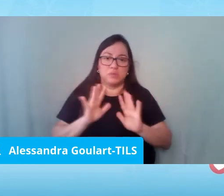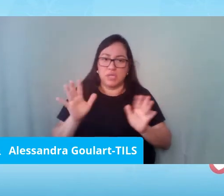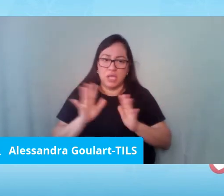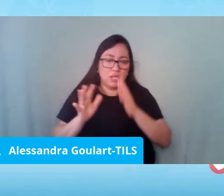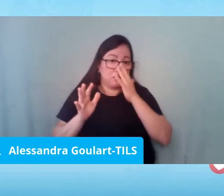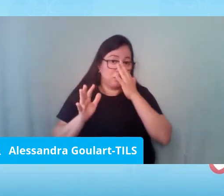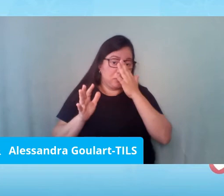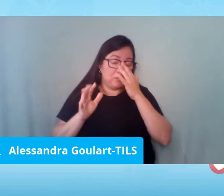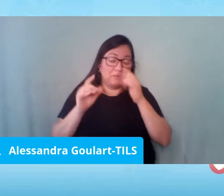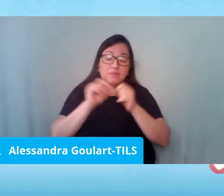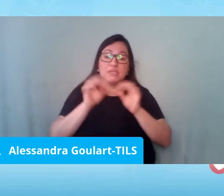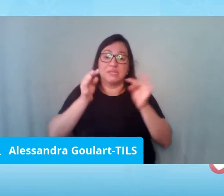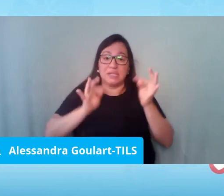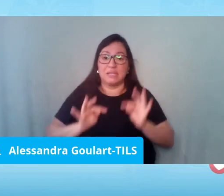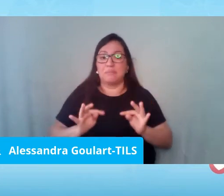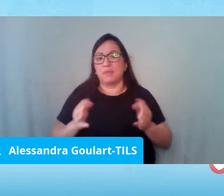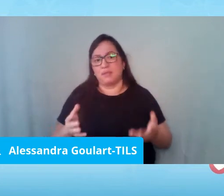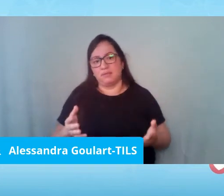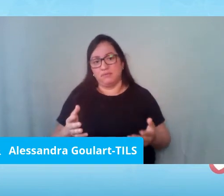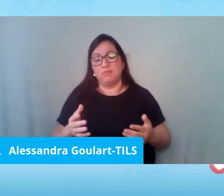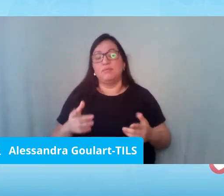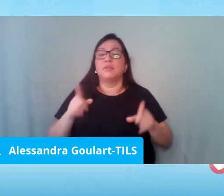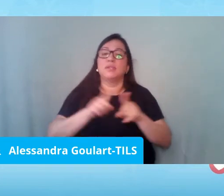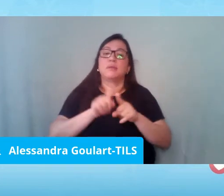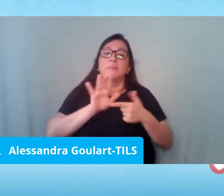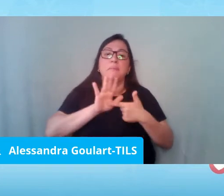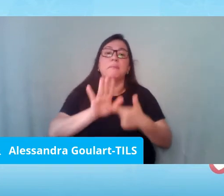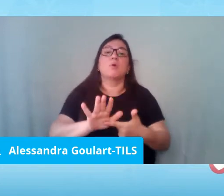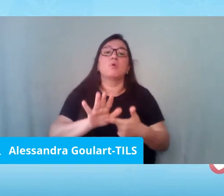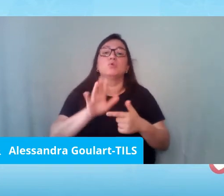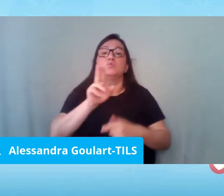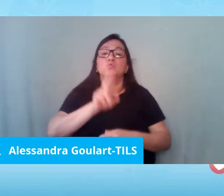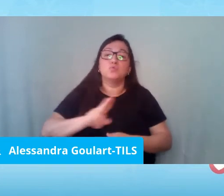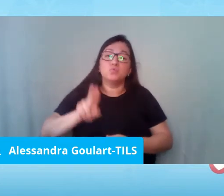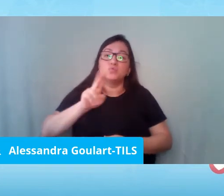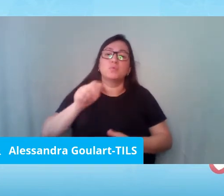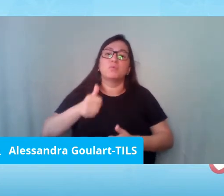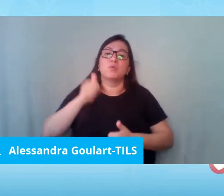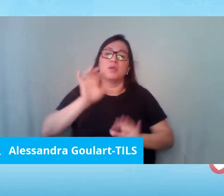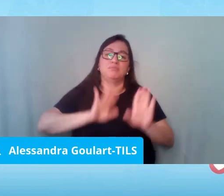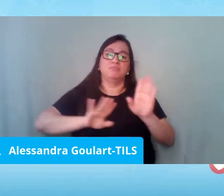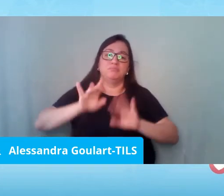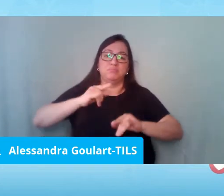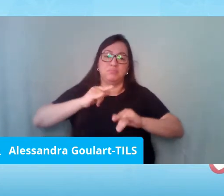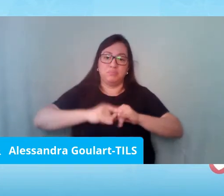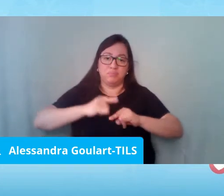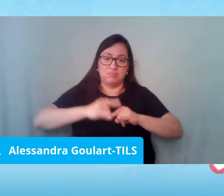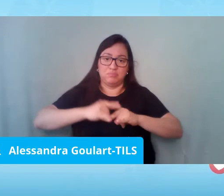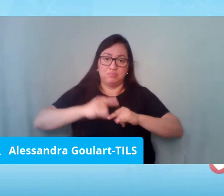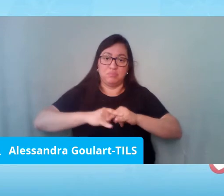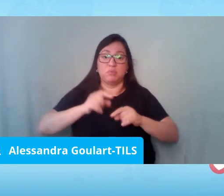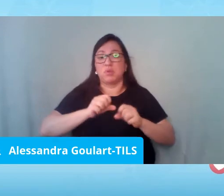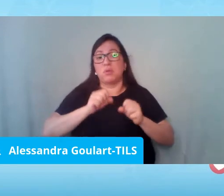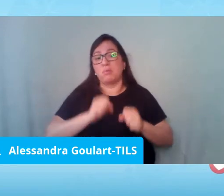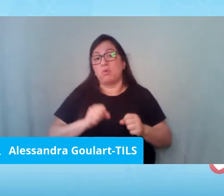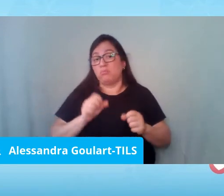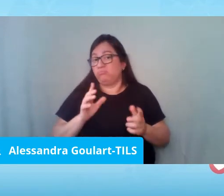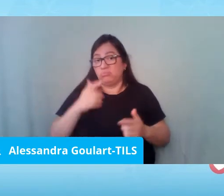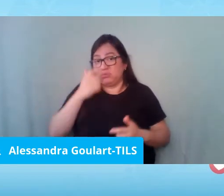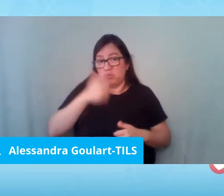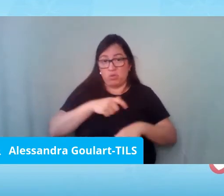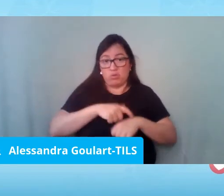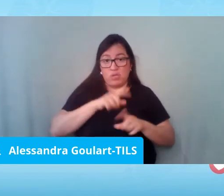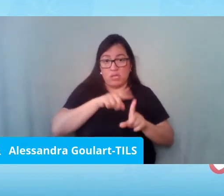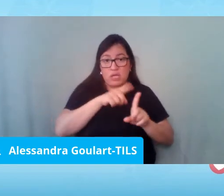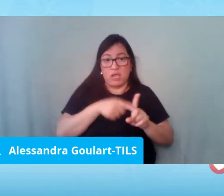tratamento caso necessário, e também indique o uso do preservativo, porque a gestante ela pode também mudar de parceria durante a